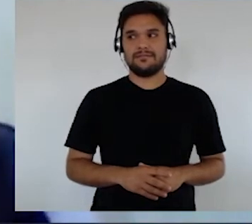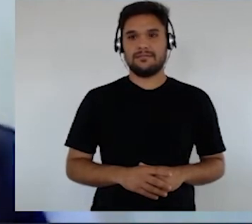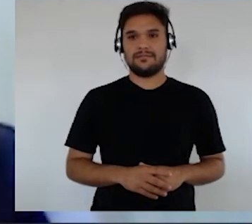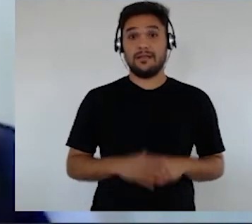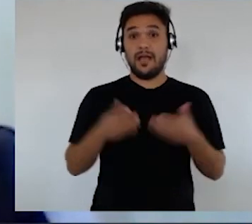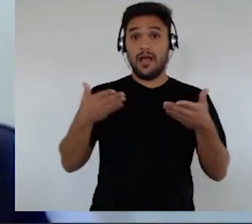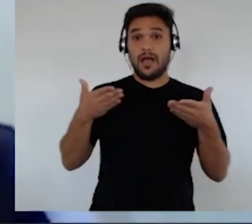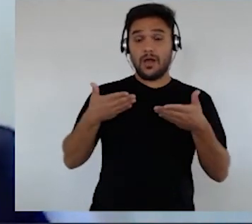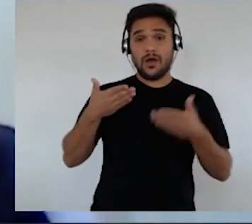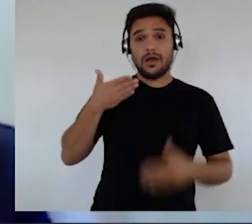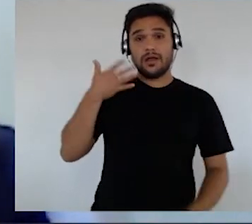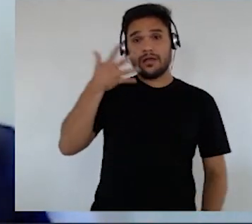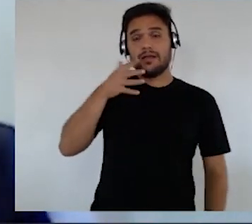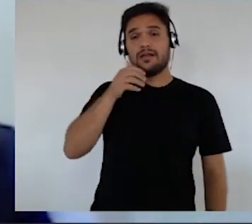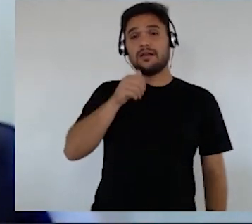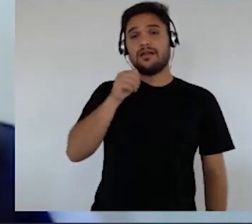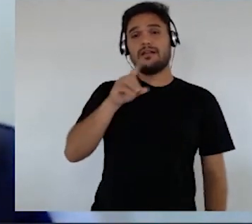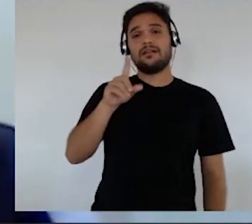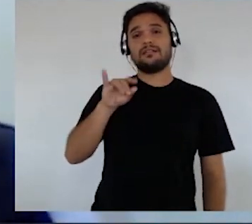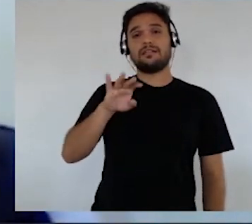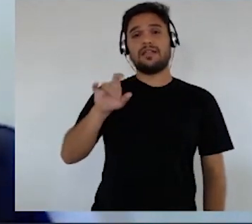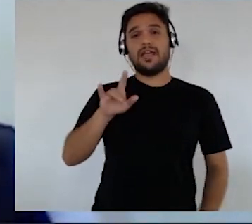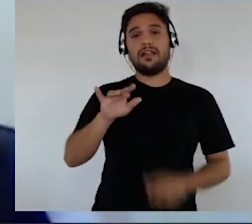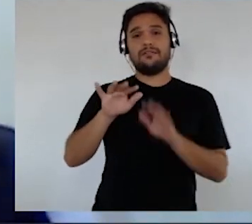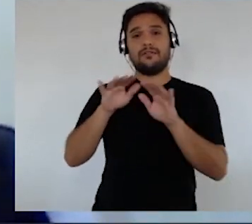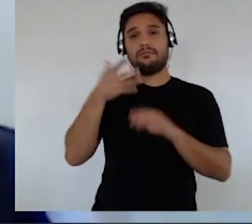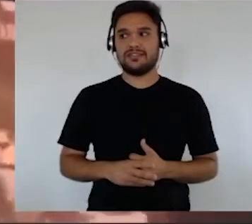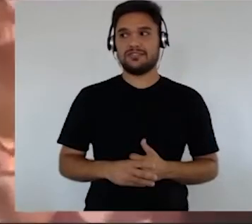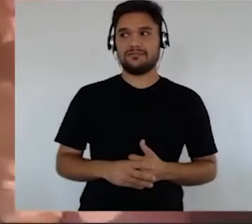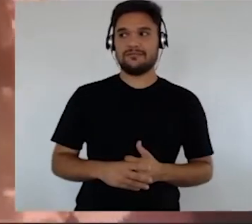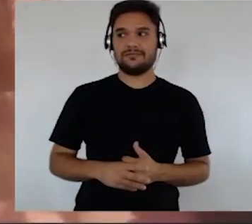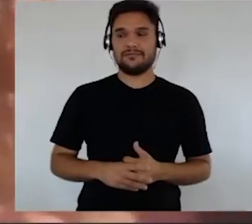Passo a palavra para a doutora Daniele para considerações finais.